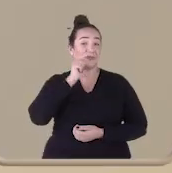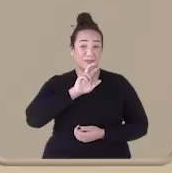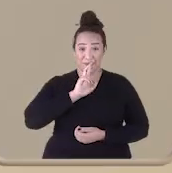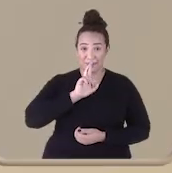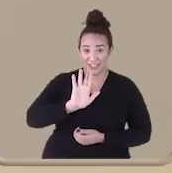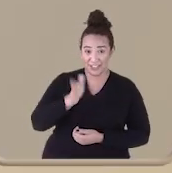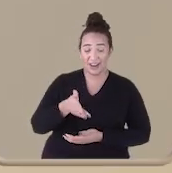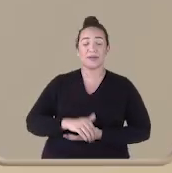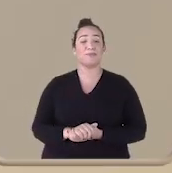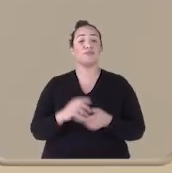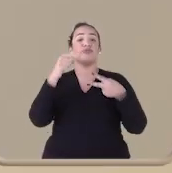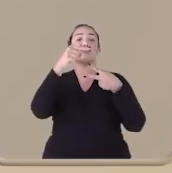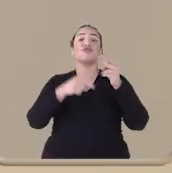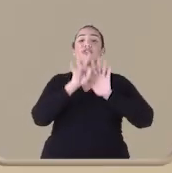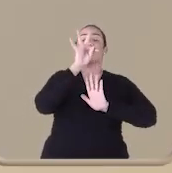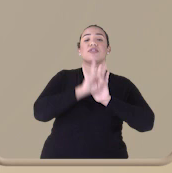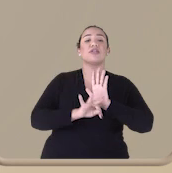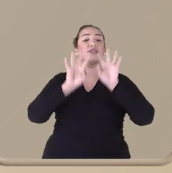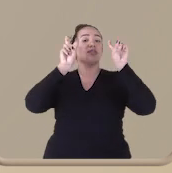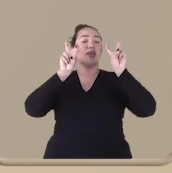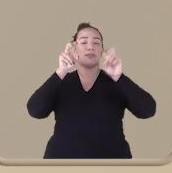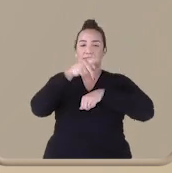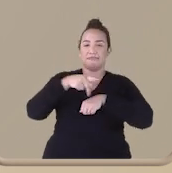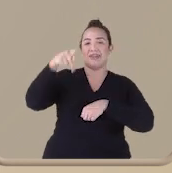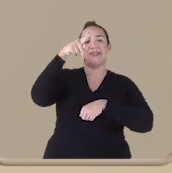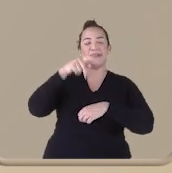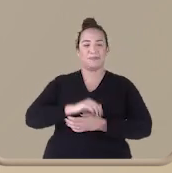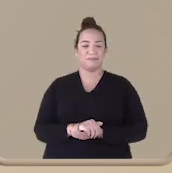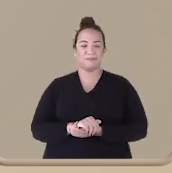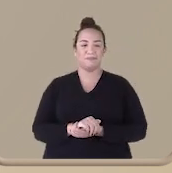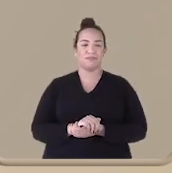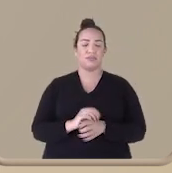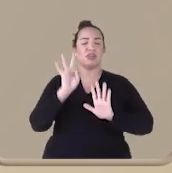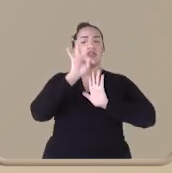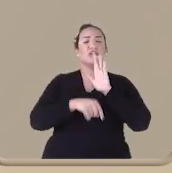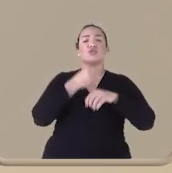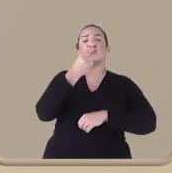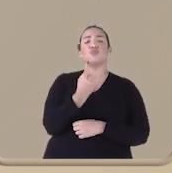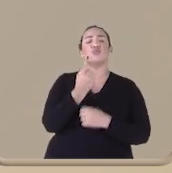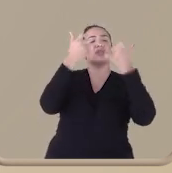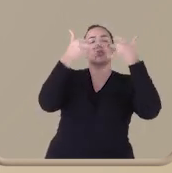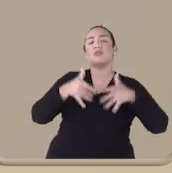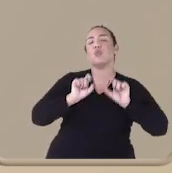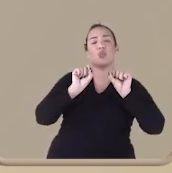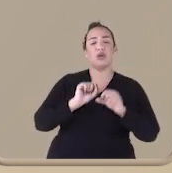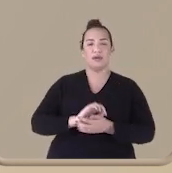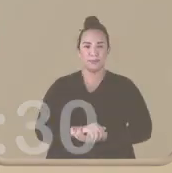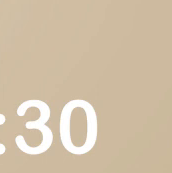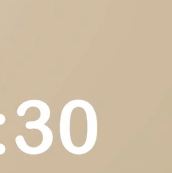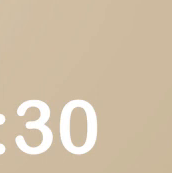Conseguiu responder? Os dois textos falam sobre a Páscoa. O que o texto 1 fala?